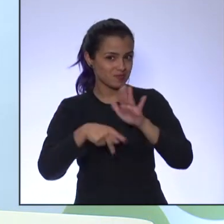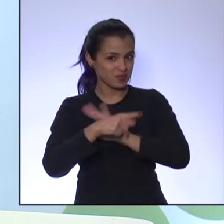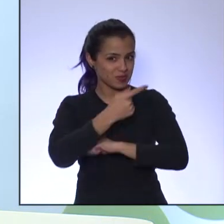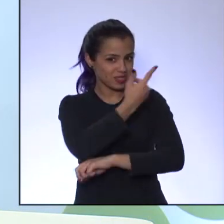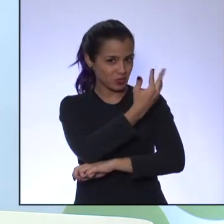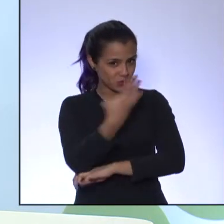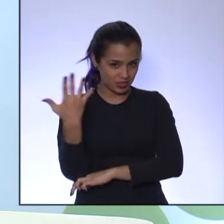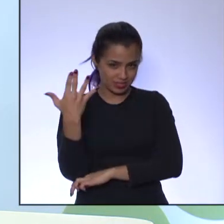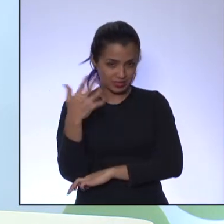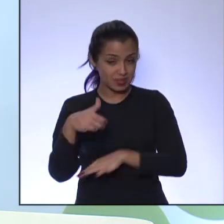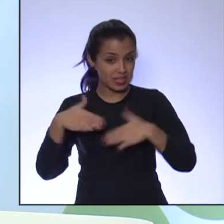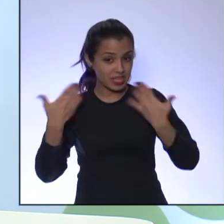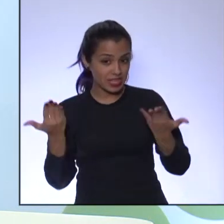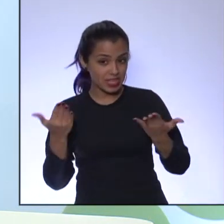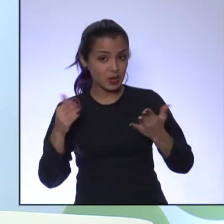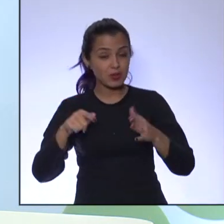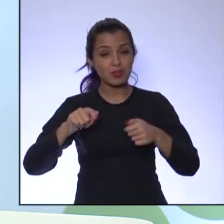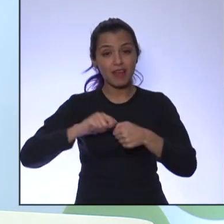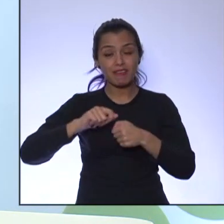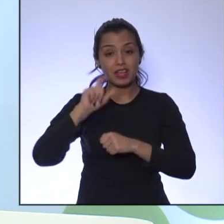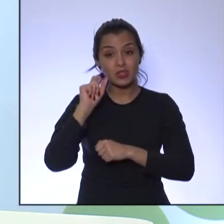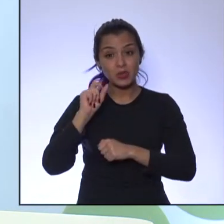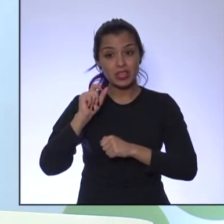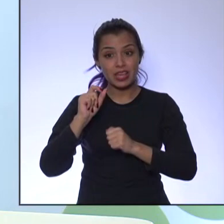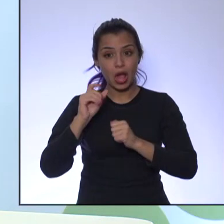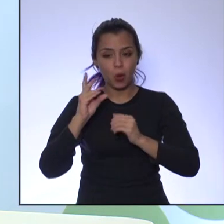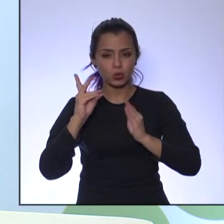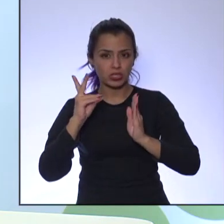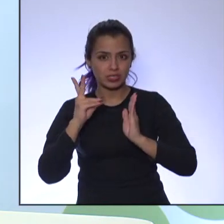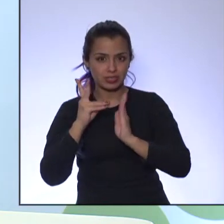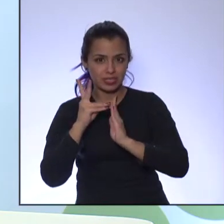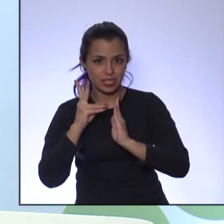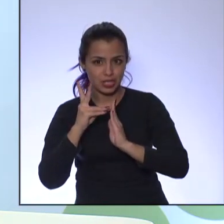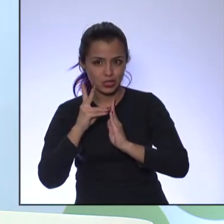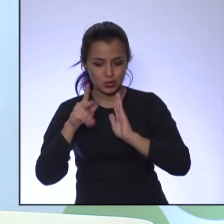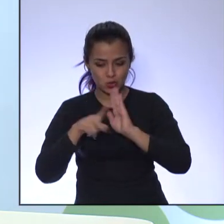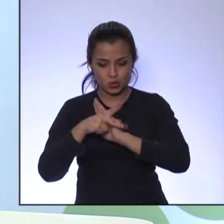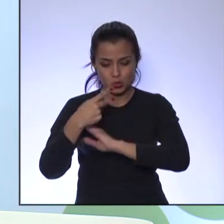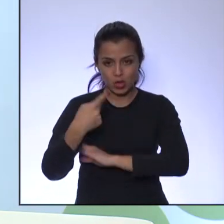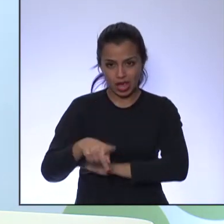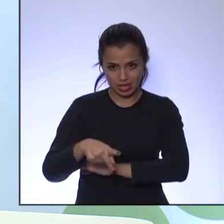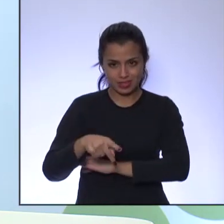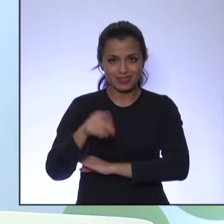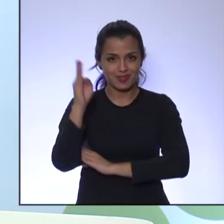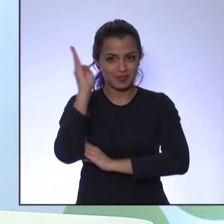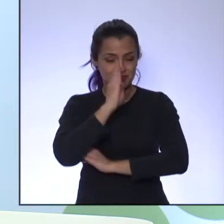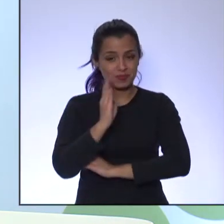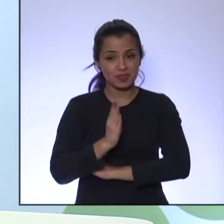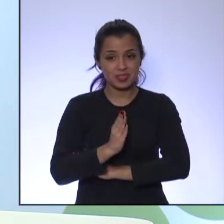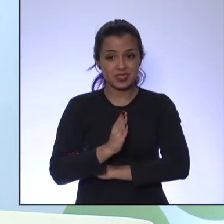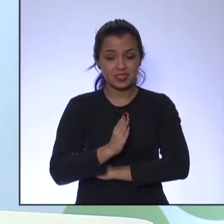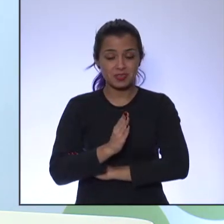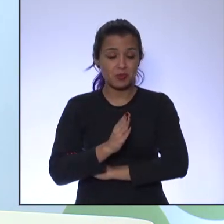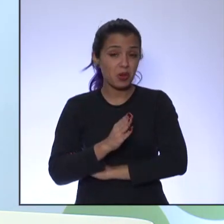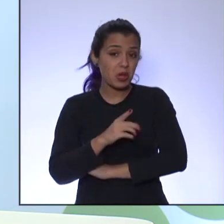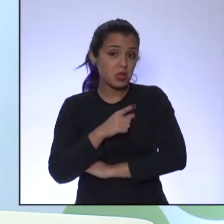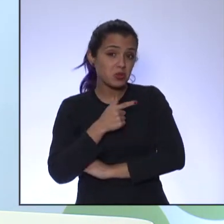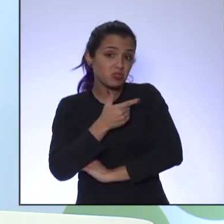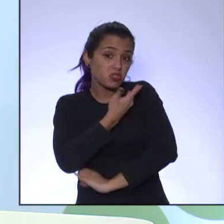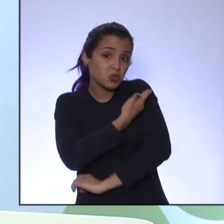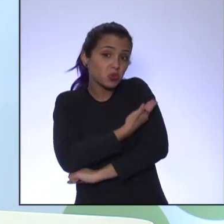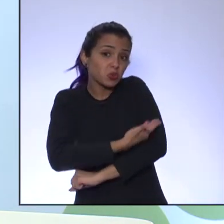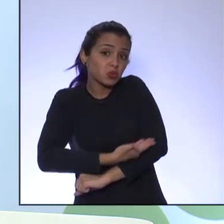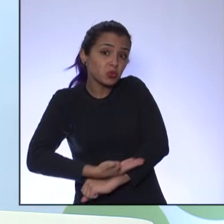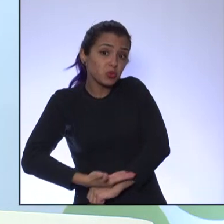os índios brasileiros não tenham, talvez, tão modernas ações nesse momento.